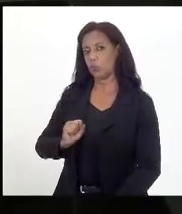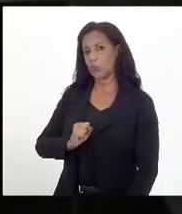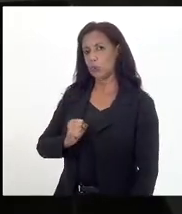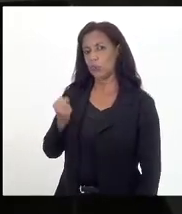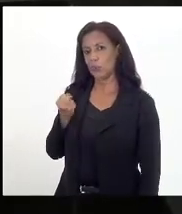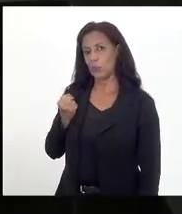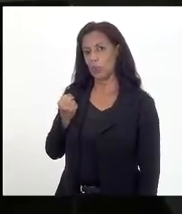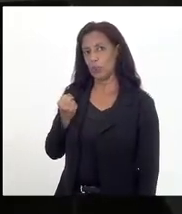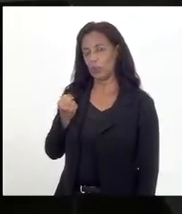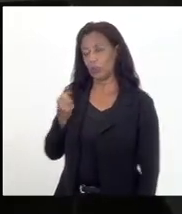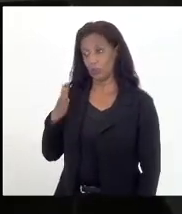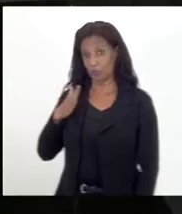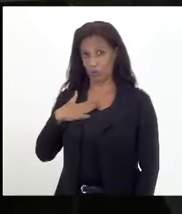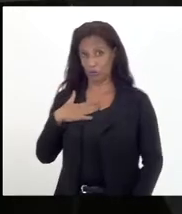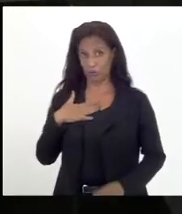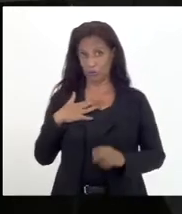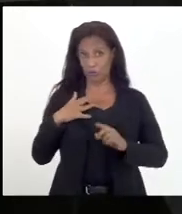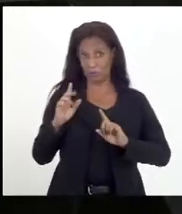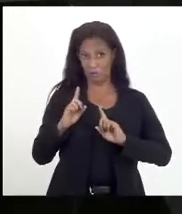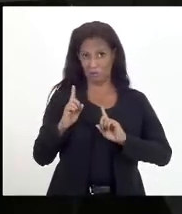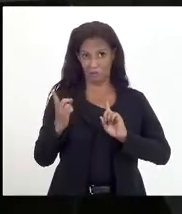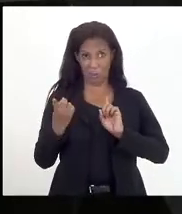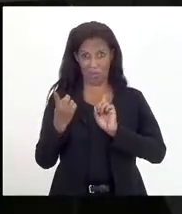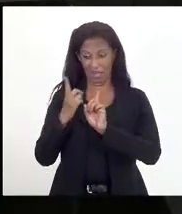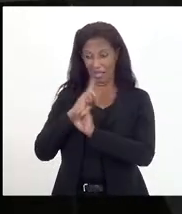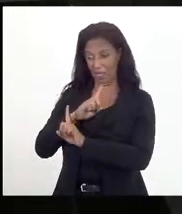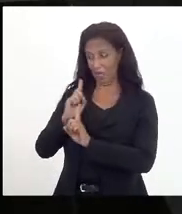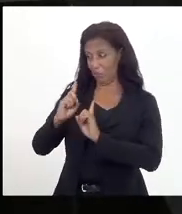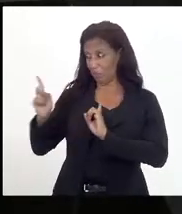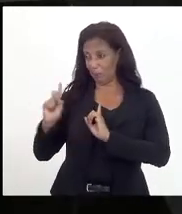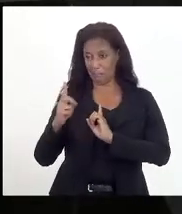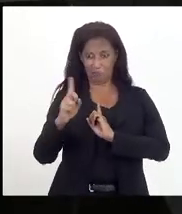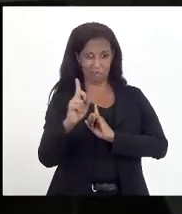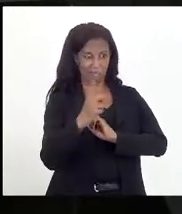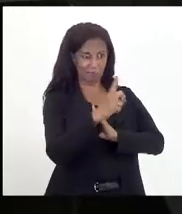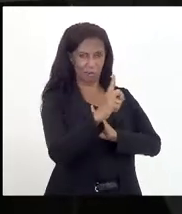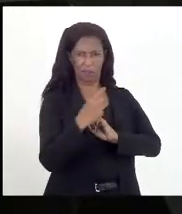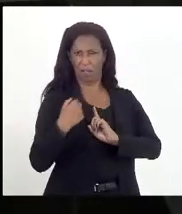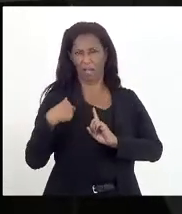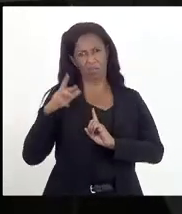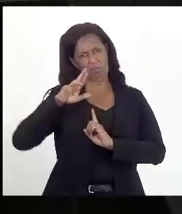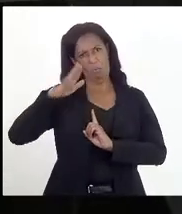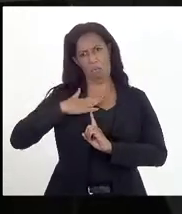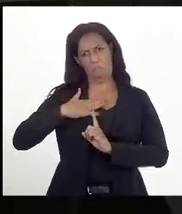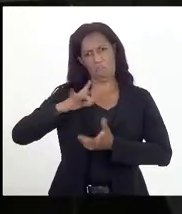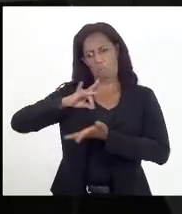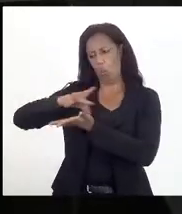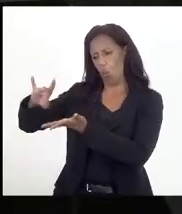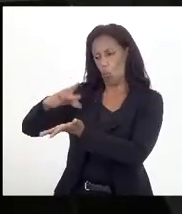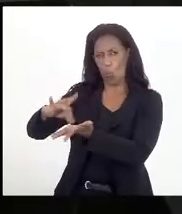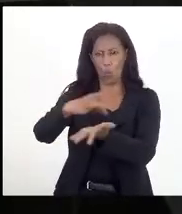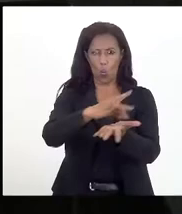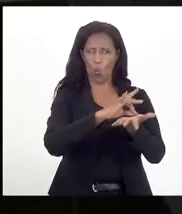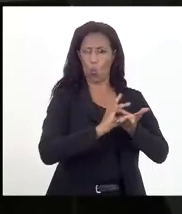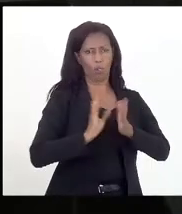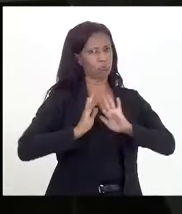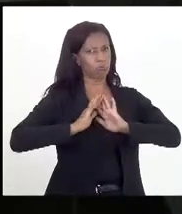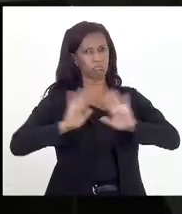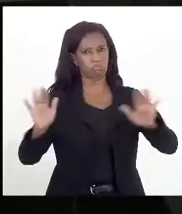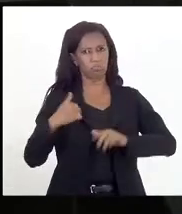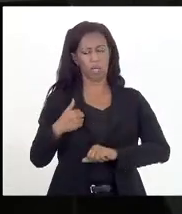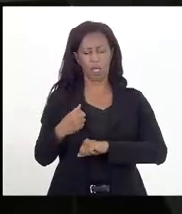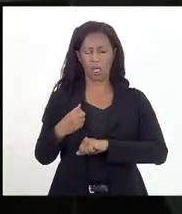e meus adversários políticos Não são meus inimigos a procura